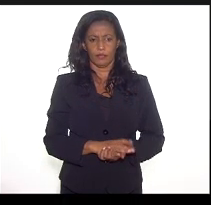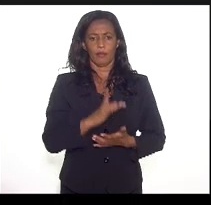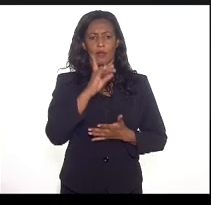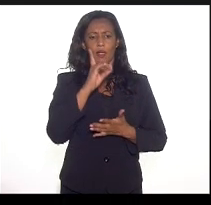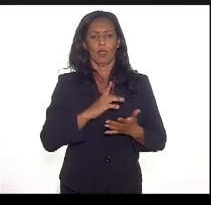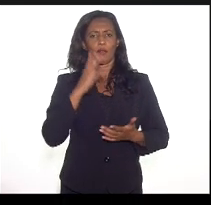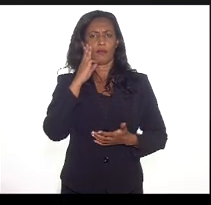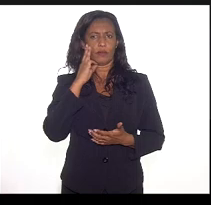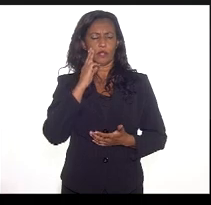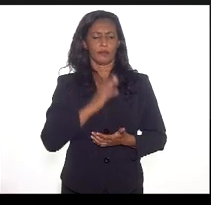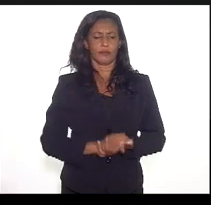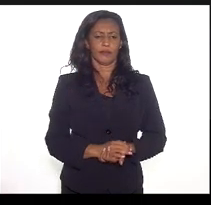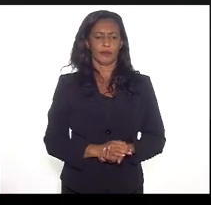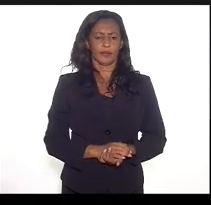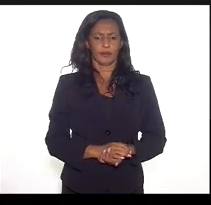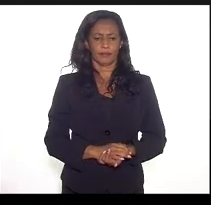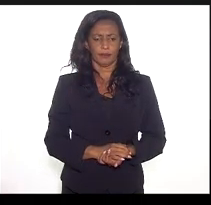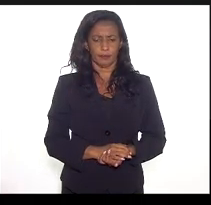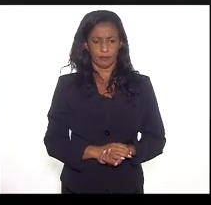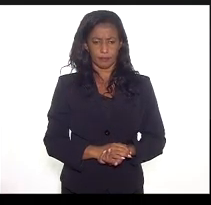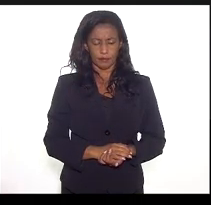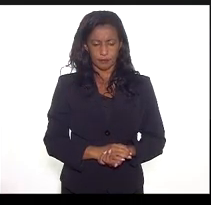voto. Perfeito. Pois não, Knobloch.